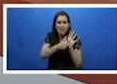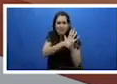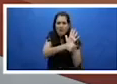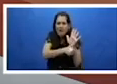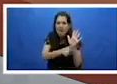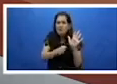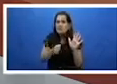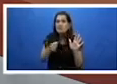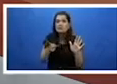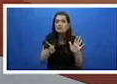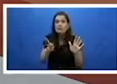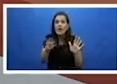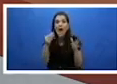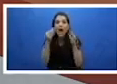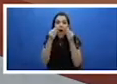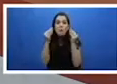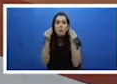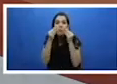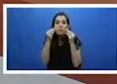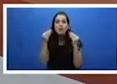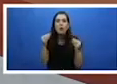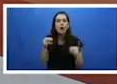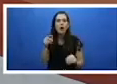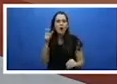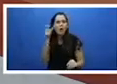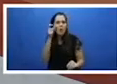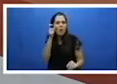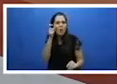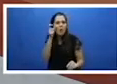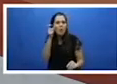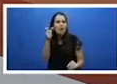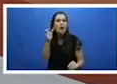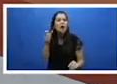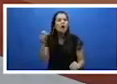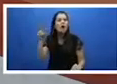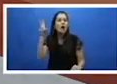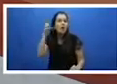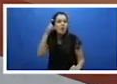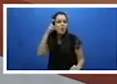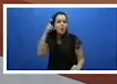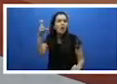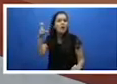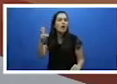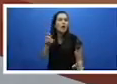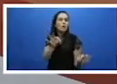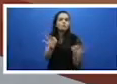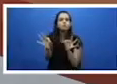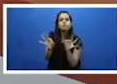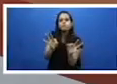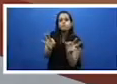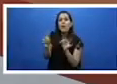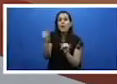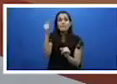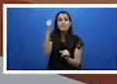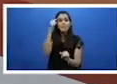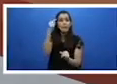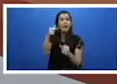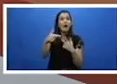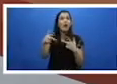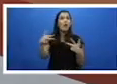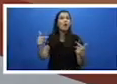é esperta, ela é astuta, ela planeja, né? Ela pensa sobre